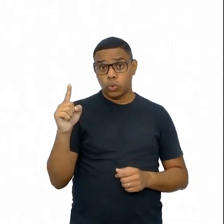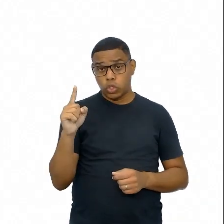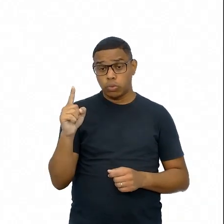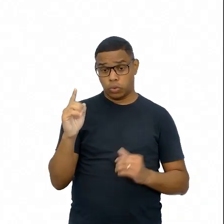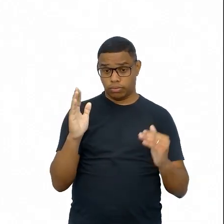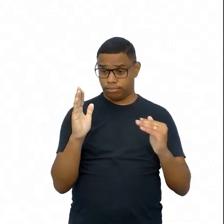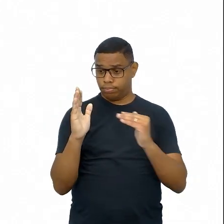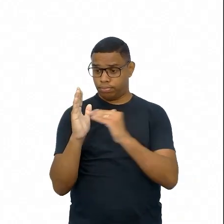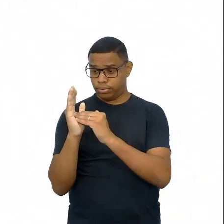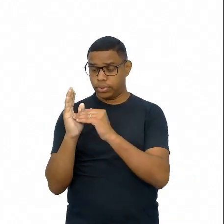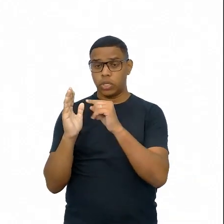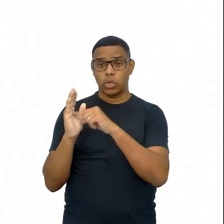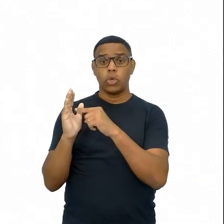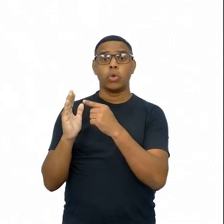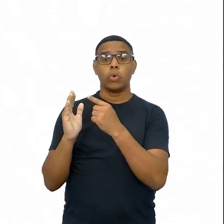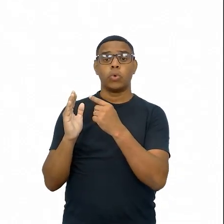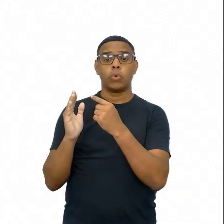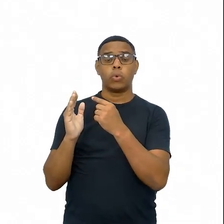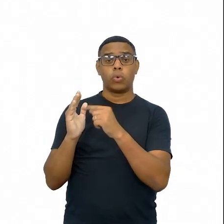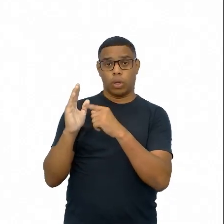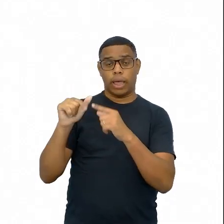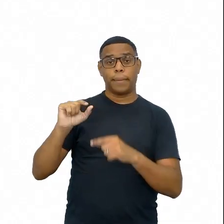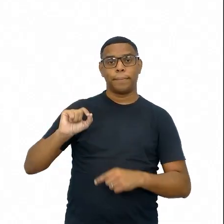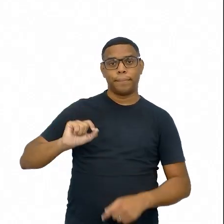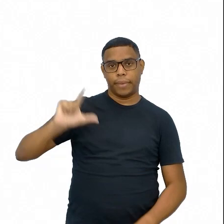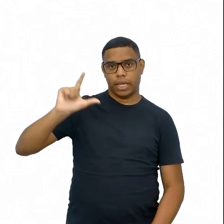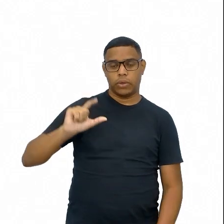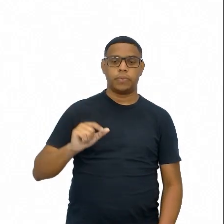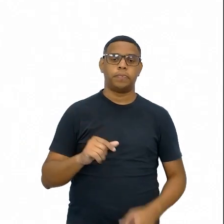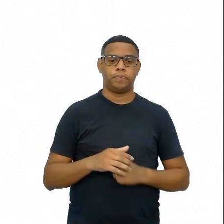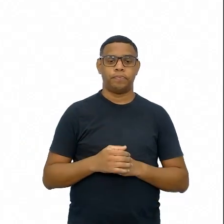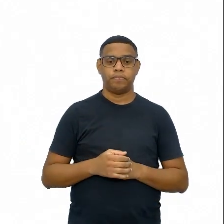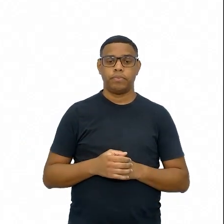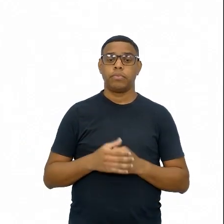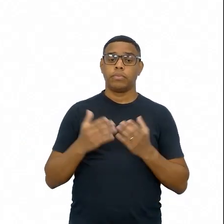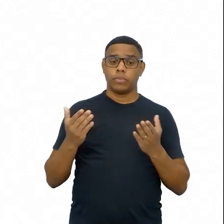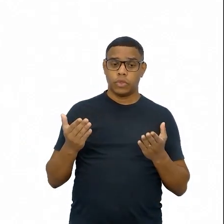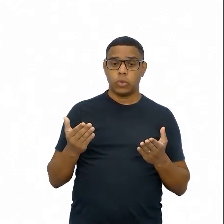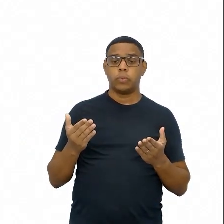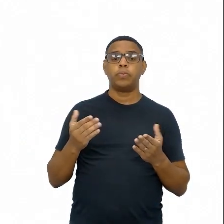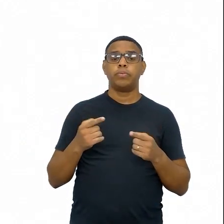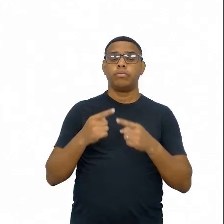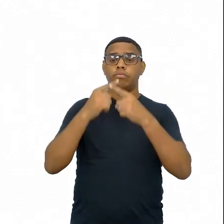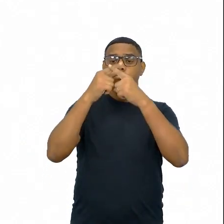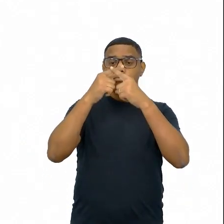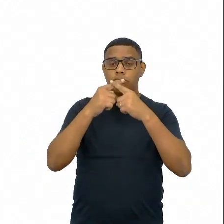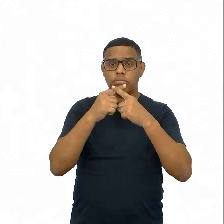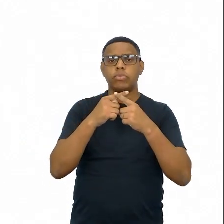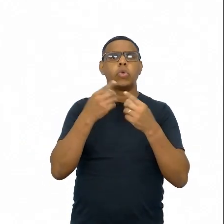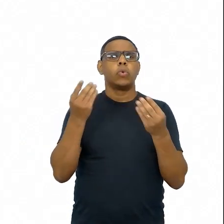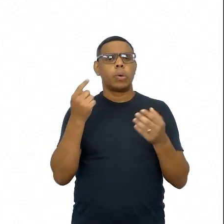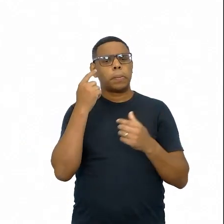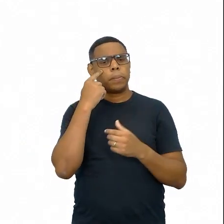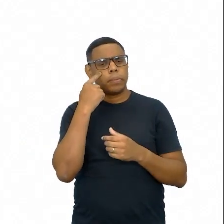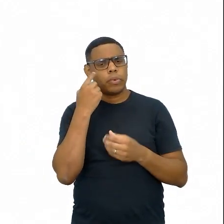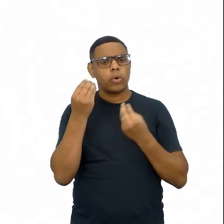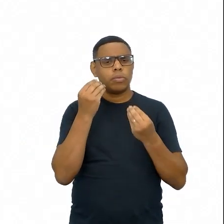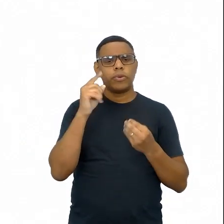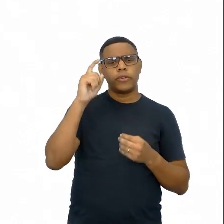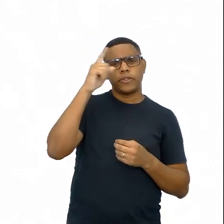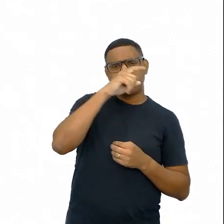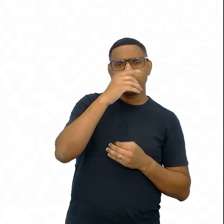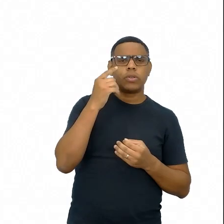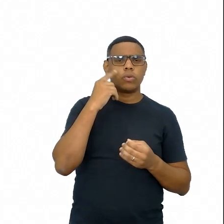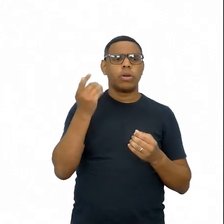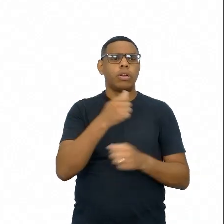da sequência apresentada será o maior. Então, com essas alternativas, fica difícil compreender o que